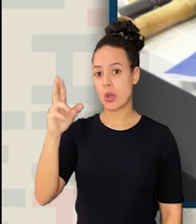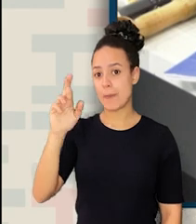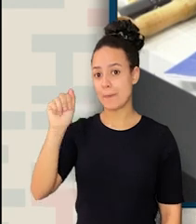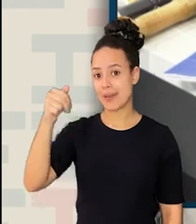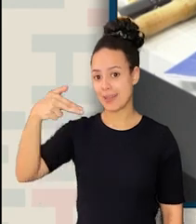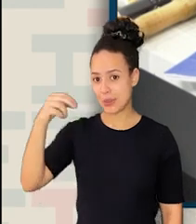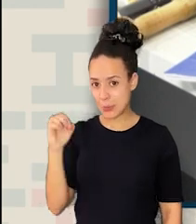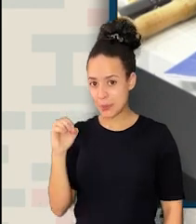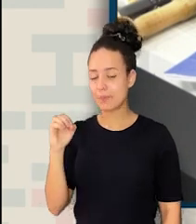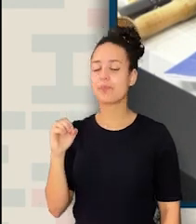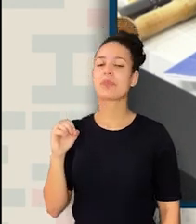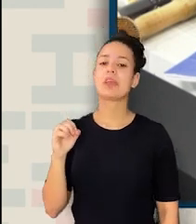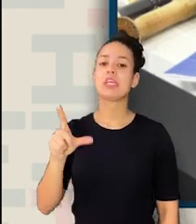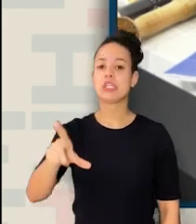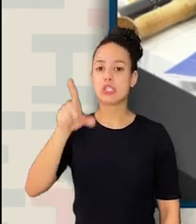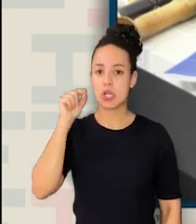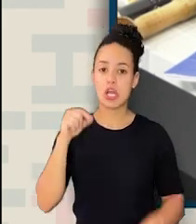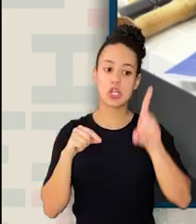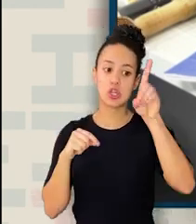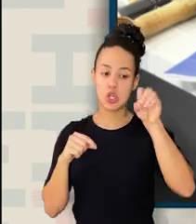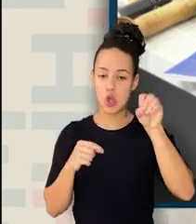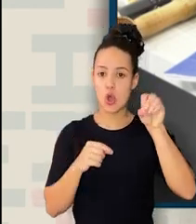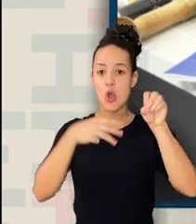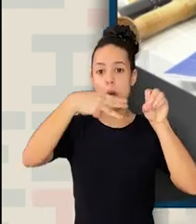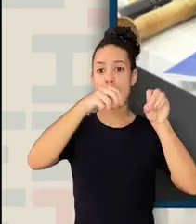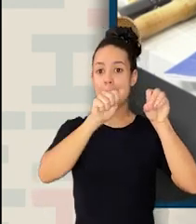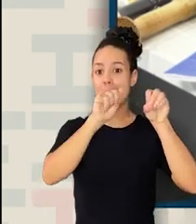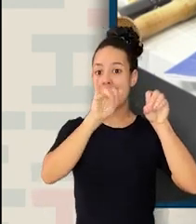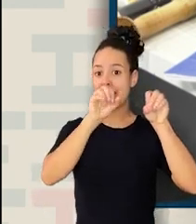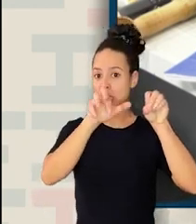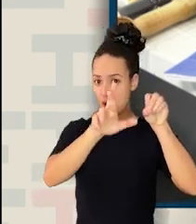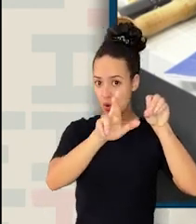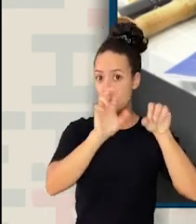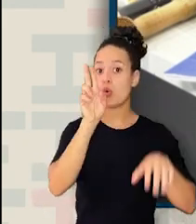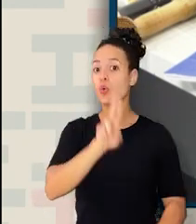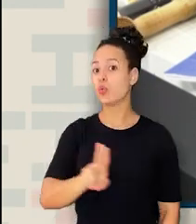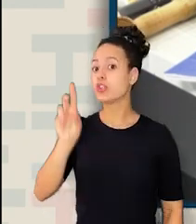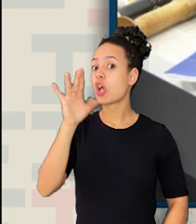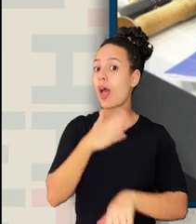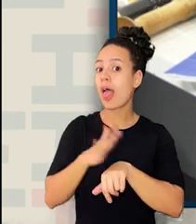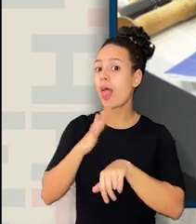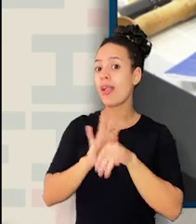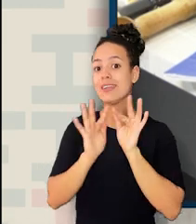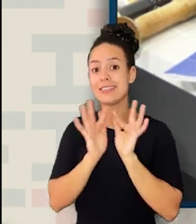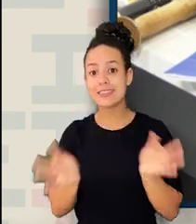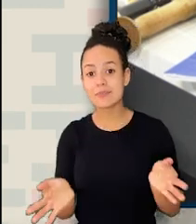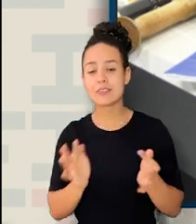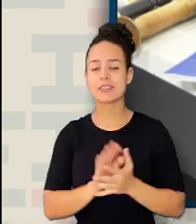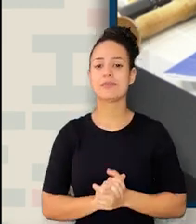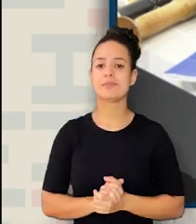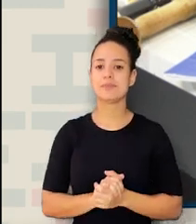Fazendo, por exemplo, a escala de Dó maior só com uma articulação simples.